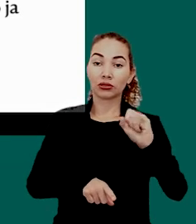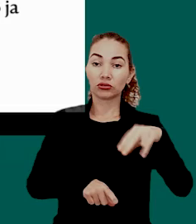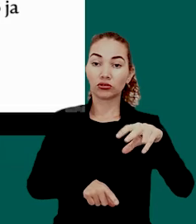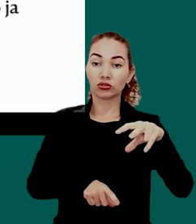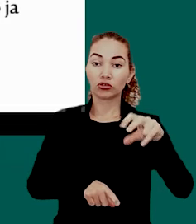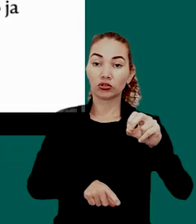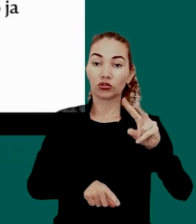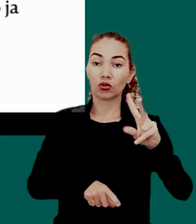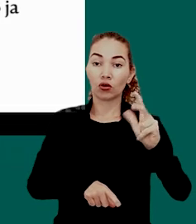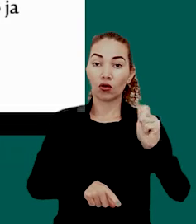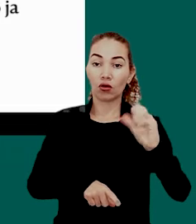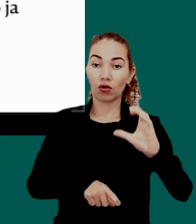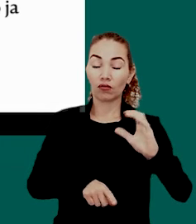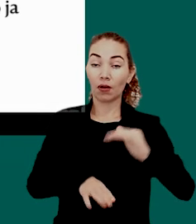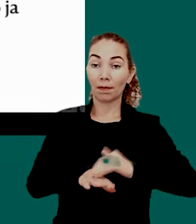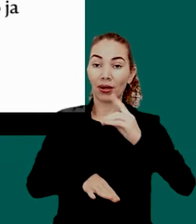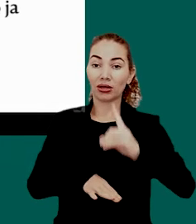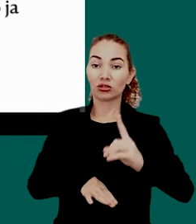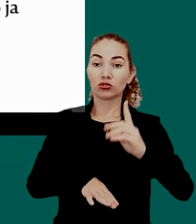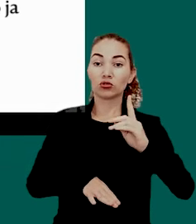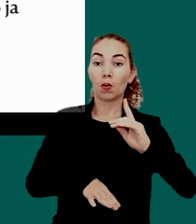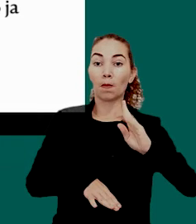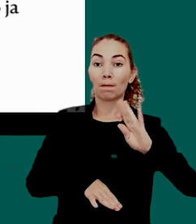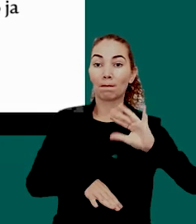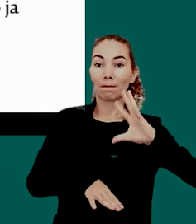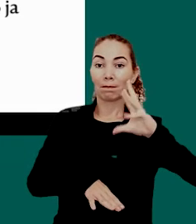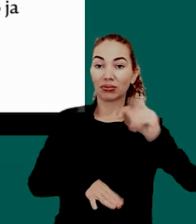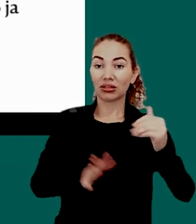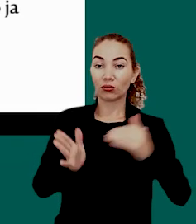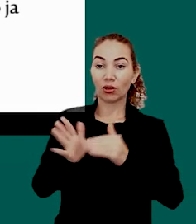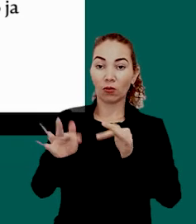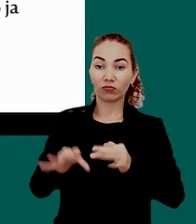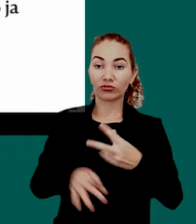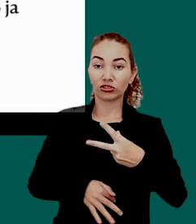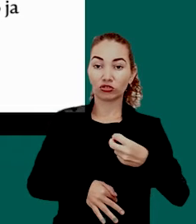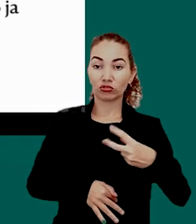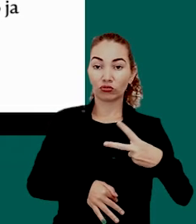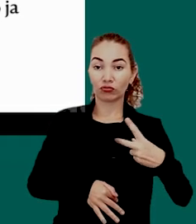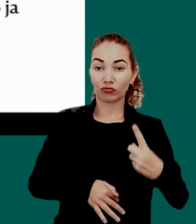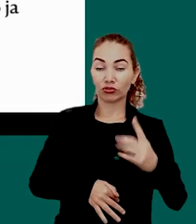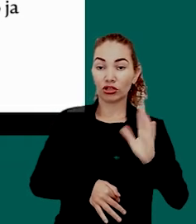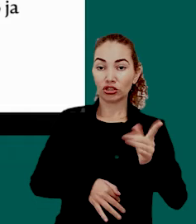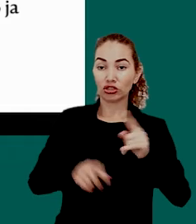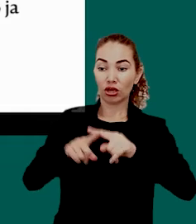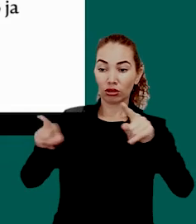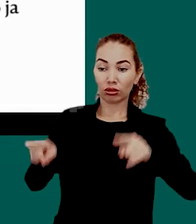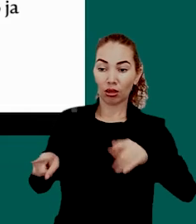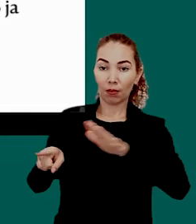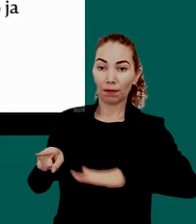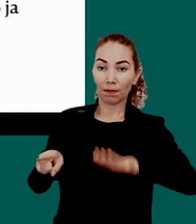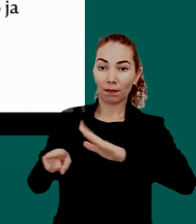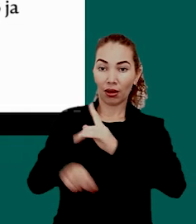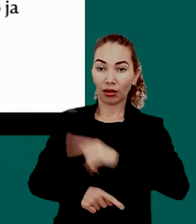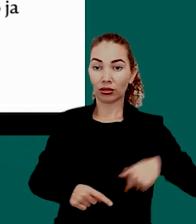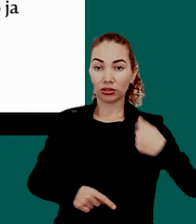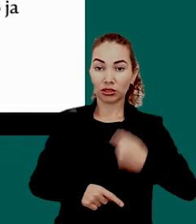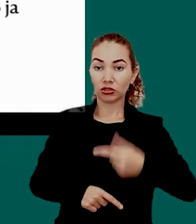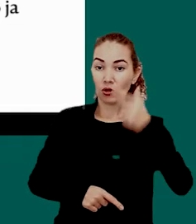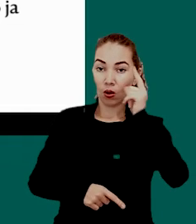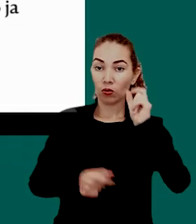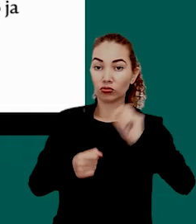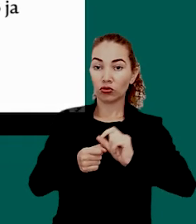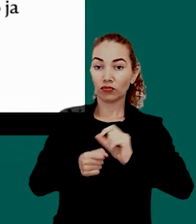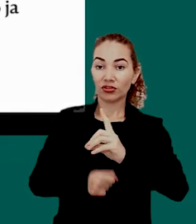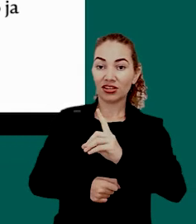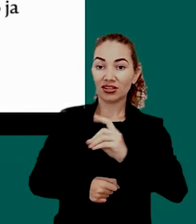capacidade superior à produção de 1 bilhão de doses até o final de 2021. Né, ele já tem um galpão chinês interno capaz de produzir cerca de